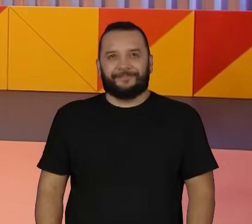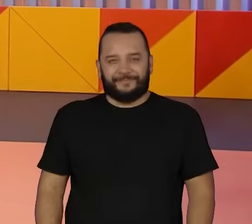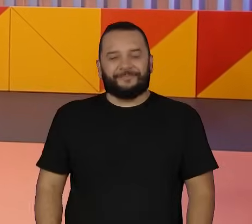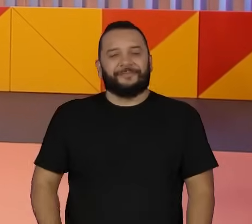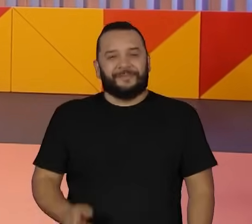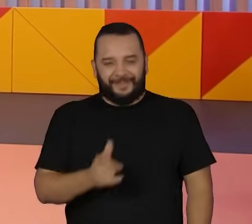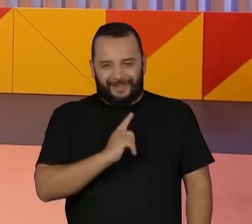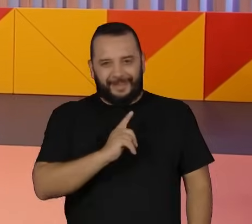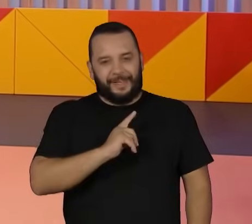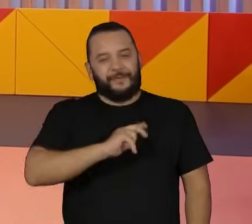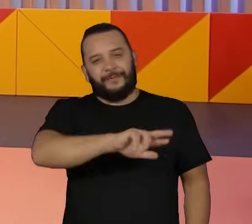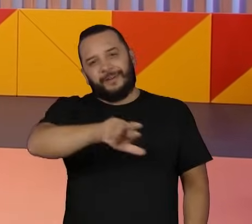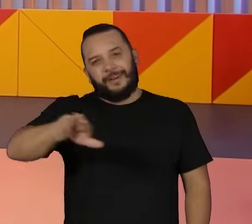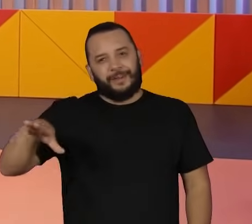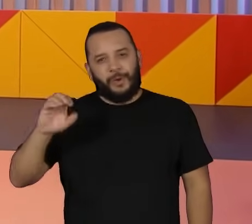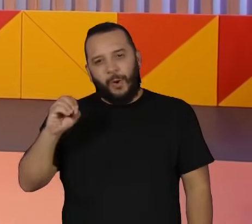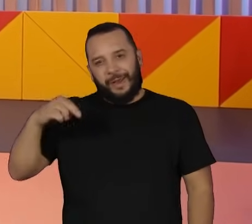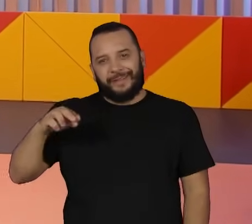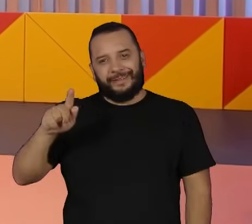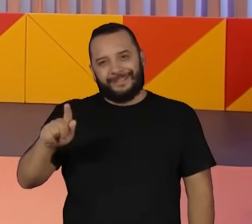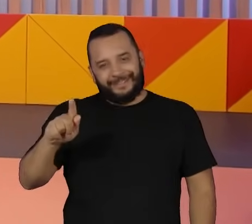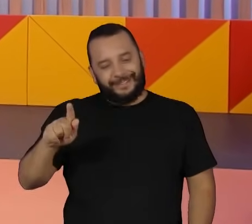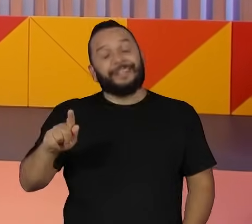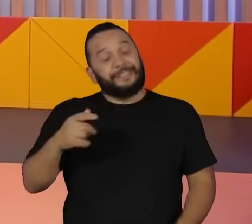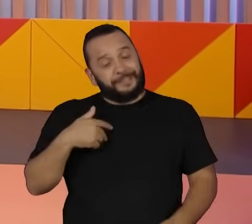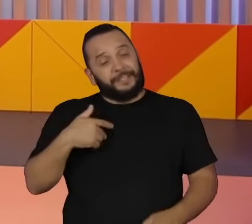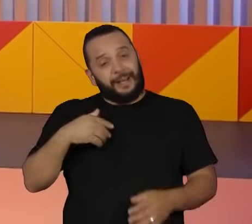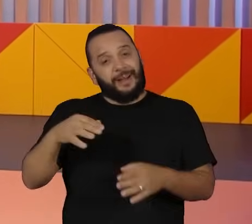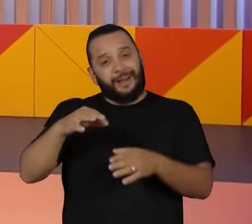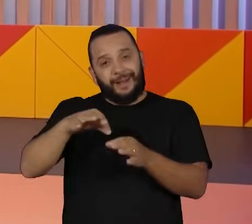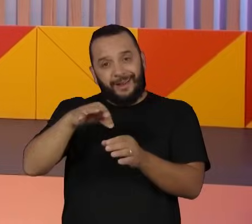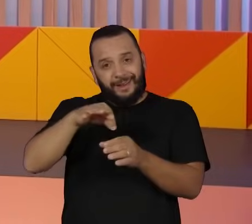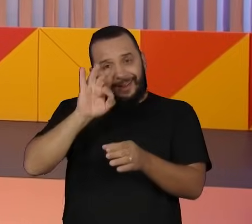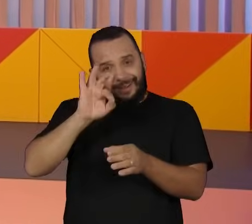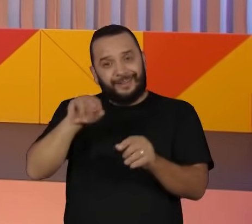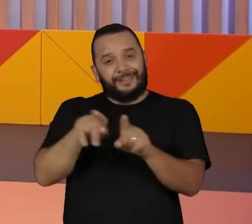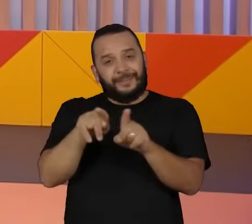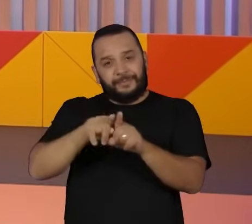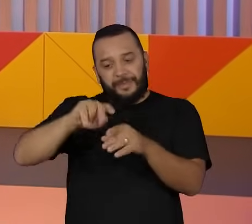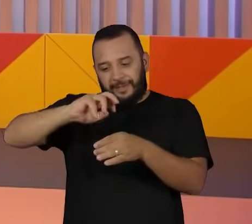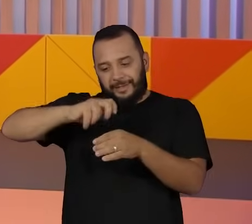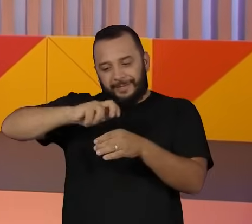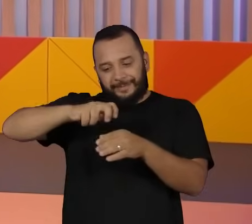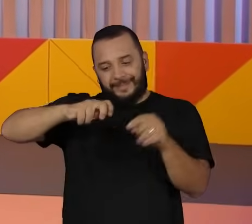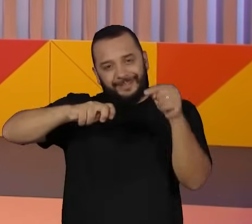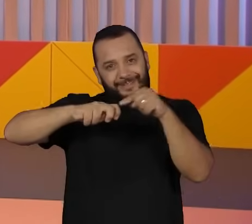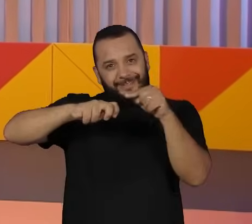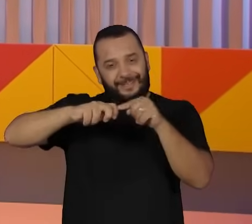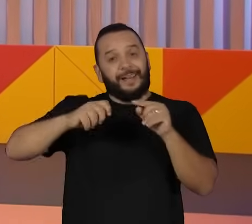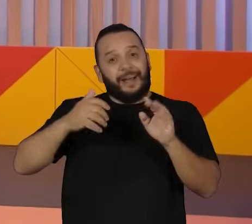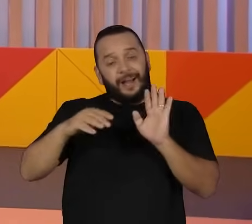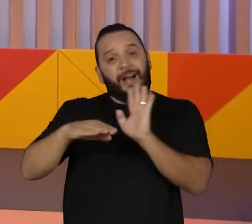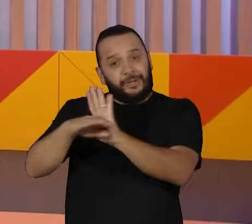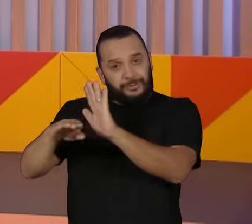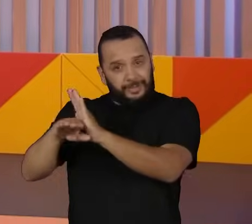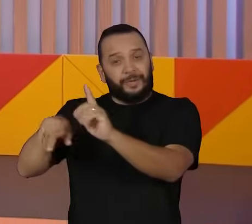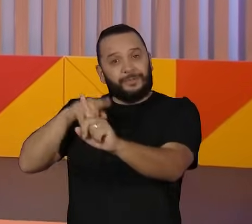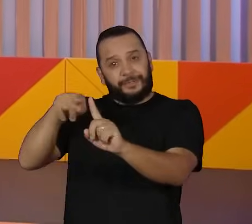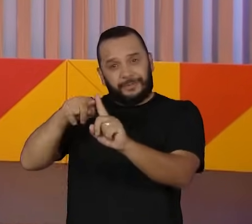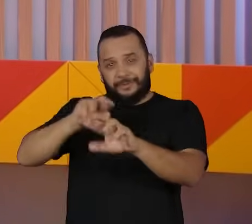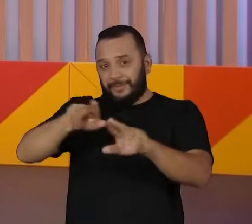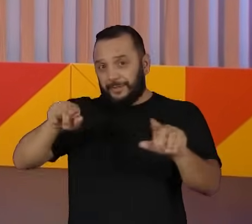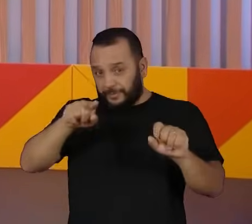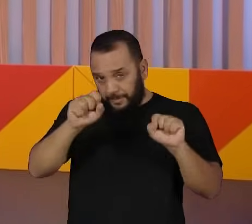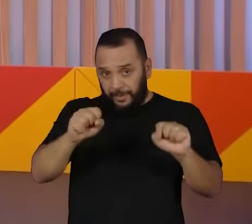Existem várias ONGs que recolhem os lacres e as tampinhas de garrafa para ajudar diversas causas e você pode